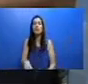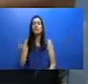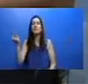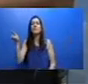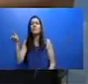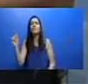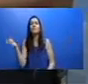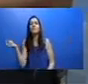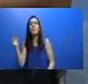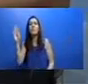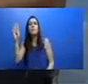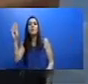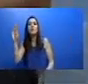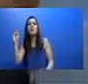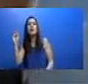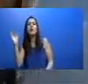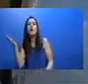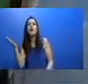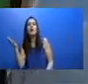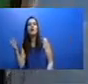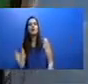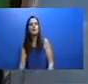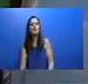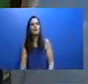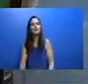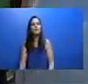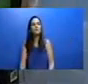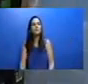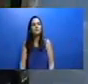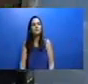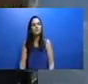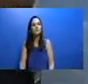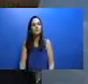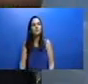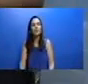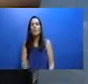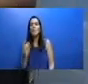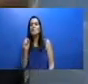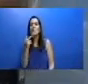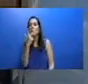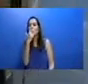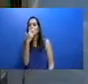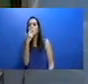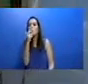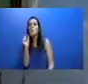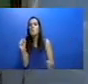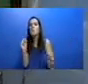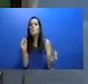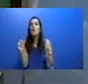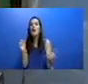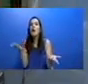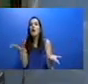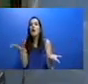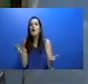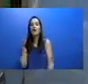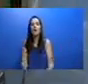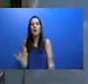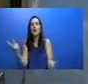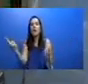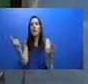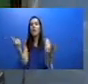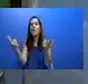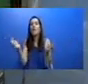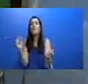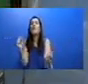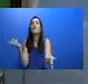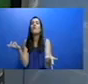24, né? Ou seja, o que tem de muito parecido aqui? Imagine que eu compre aqui, olha,